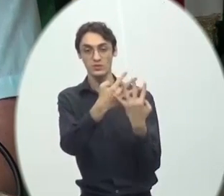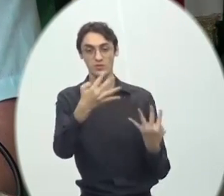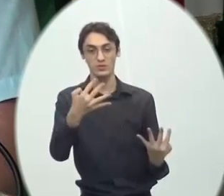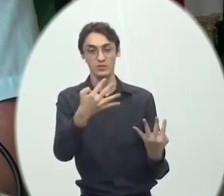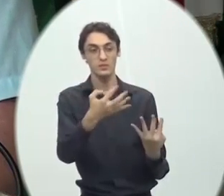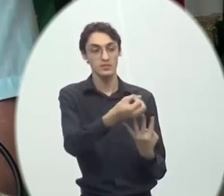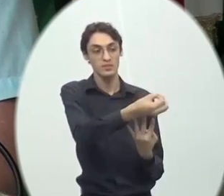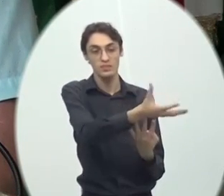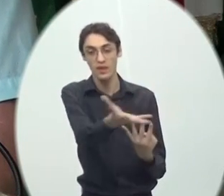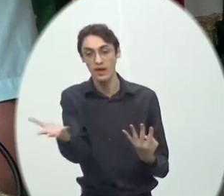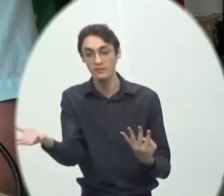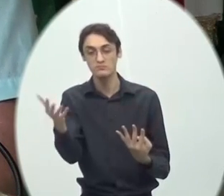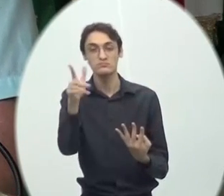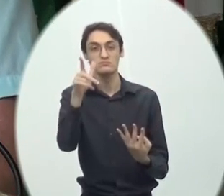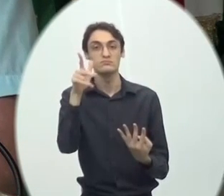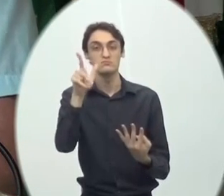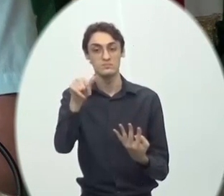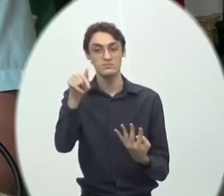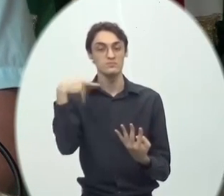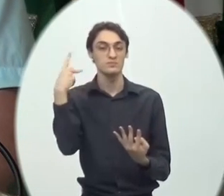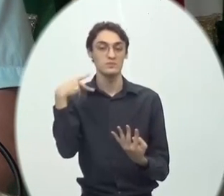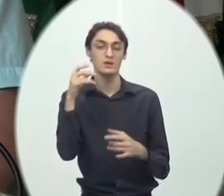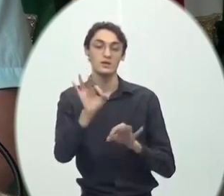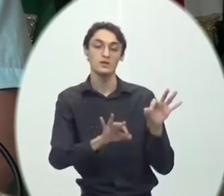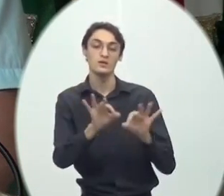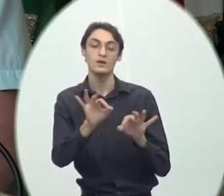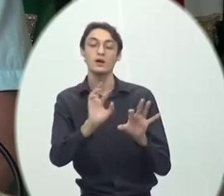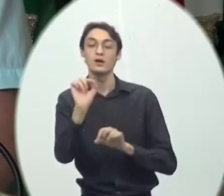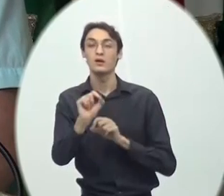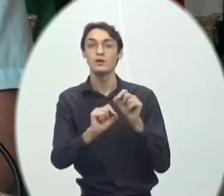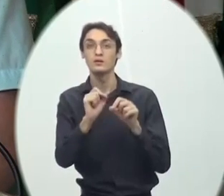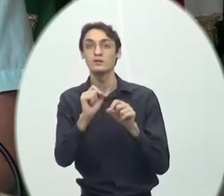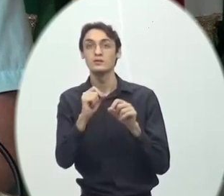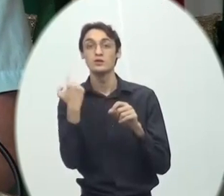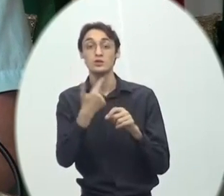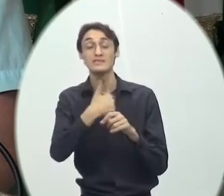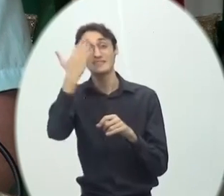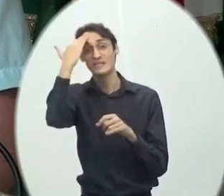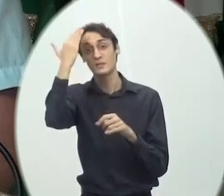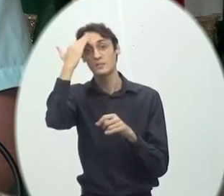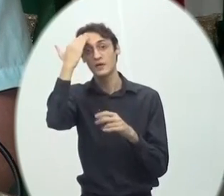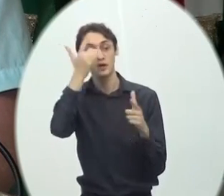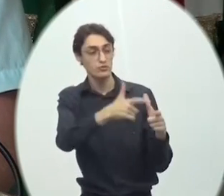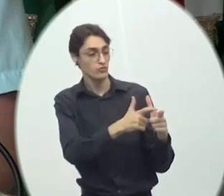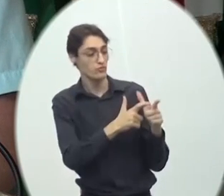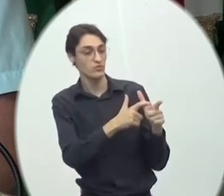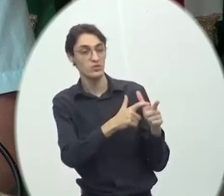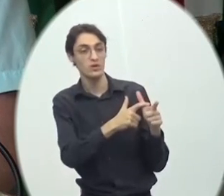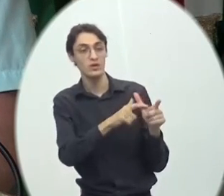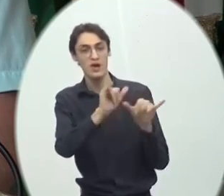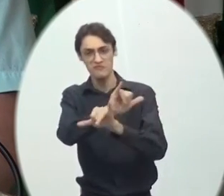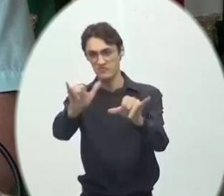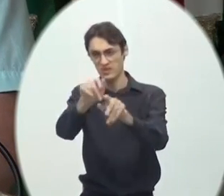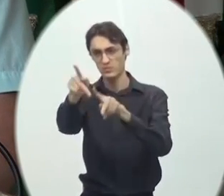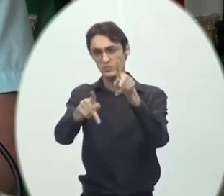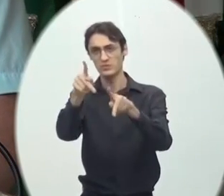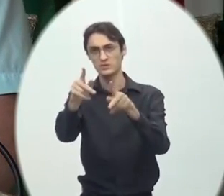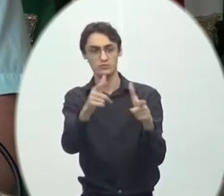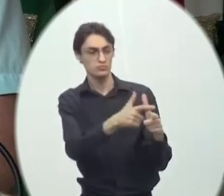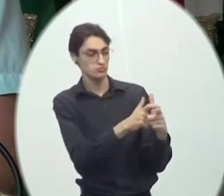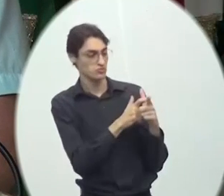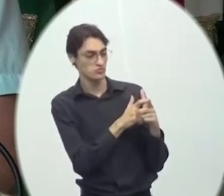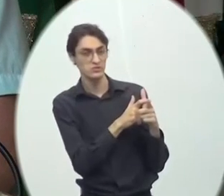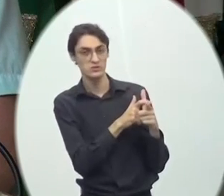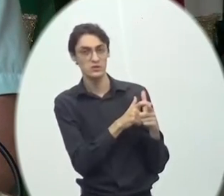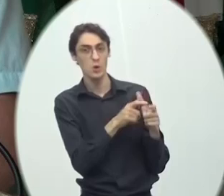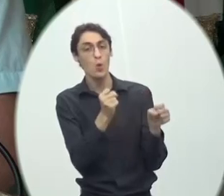aos 17 vereadores para que a gente possa, com toda tranquilidade, informar a população como é que a gente vai terminar o